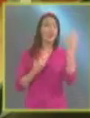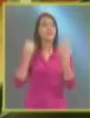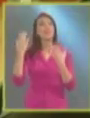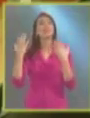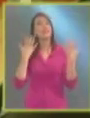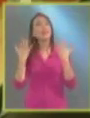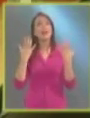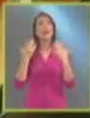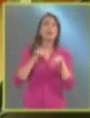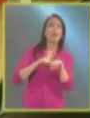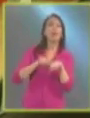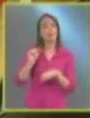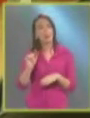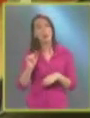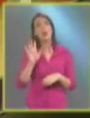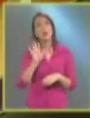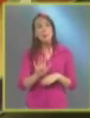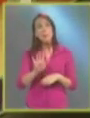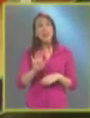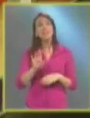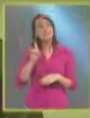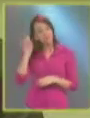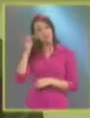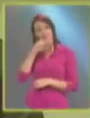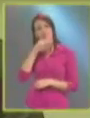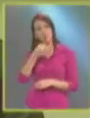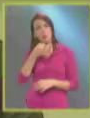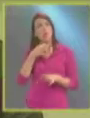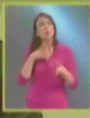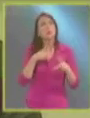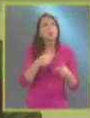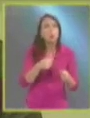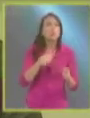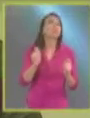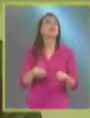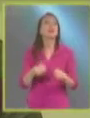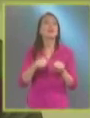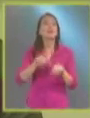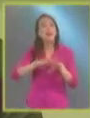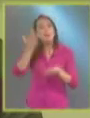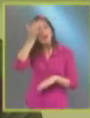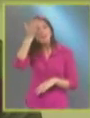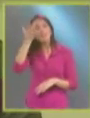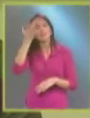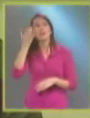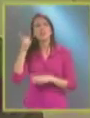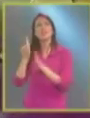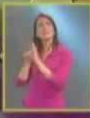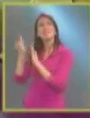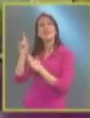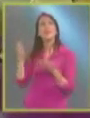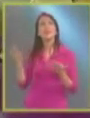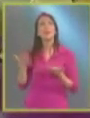estou meio sem tempo. Mas eu acho que tudo que pode ser feito para facilitar para a gente... Qual que é a sua demanda hoje? A